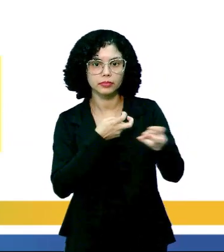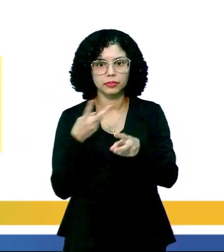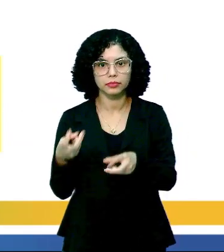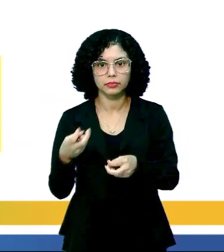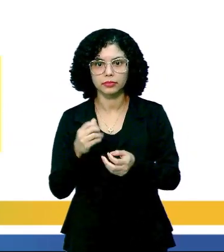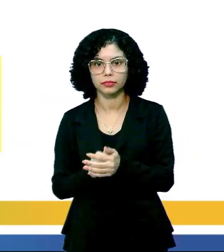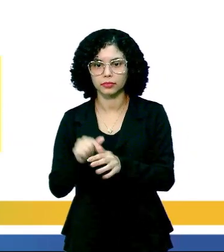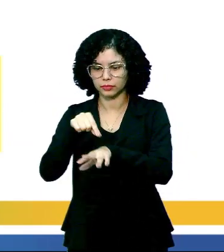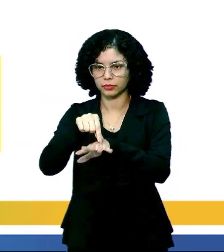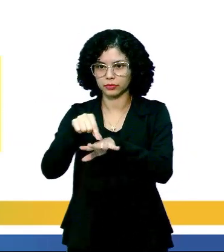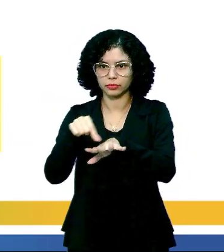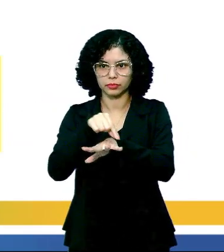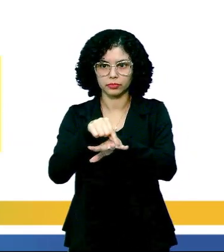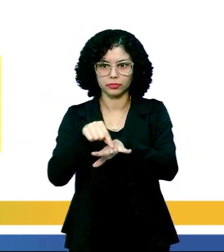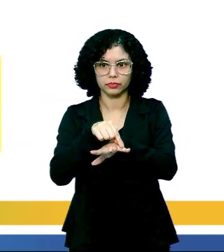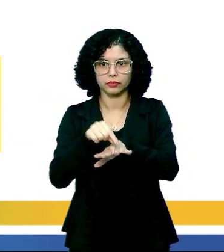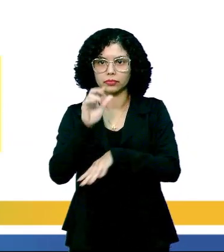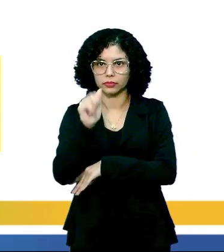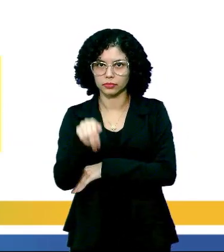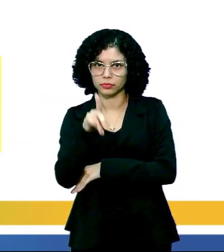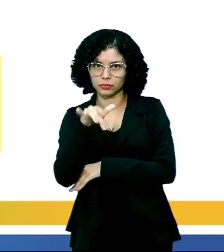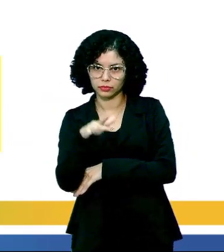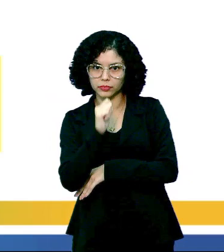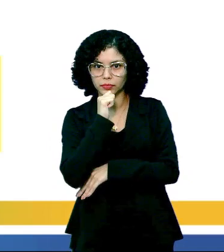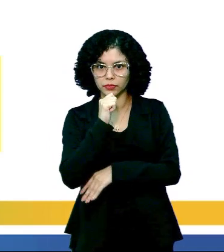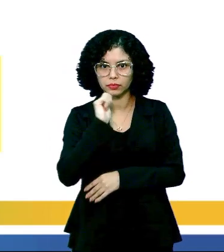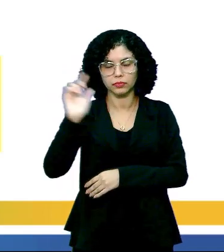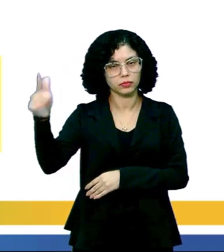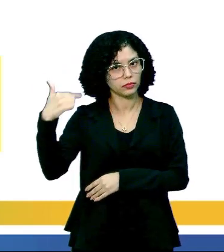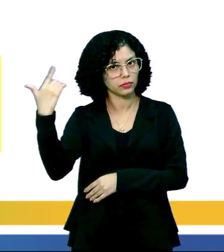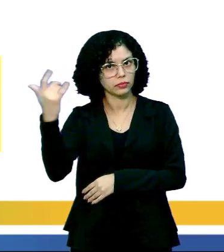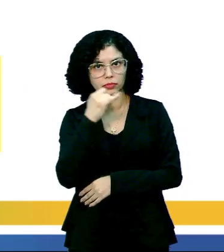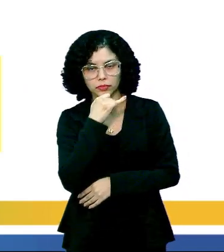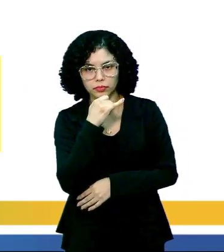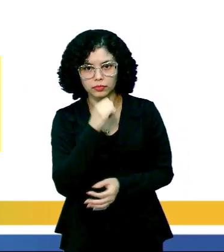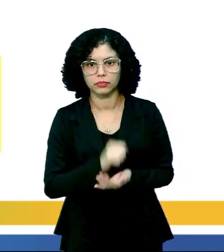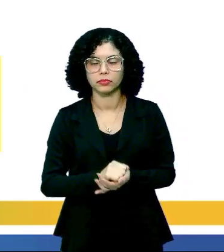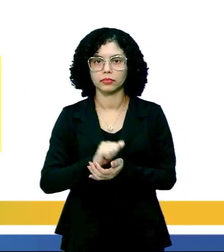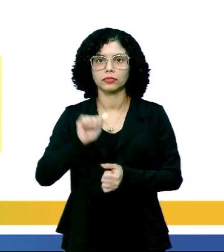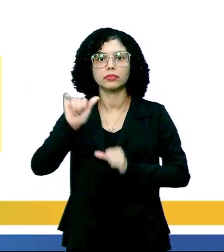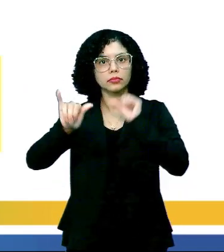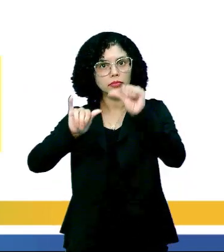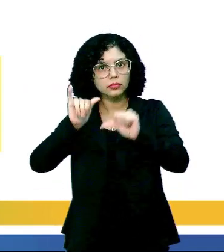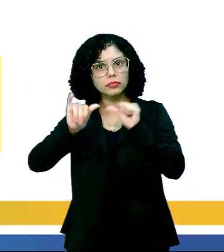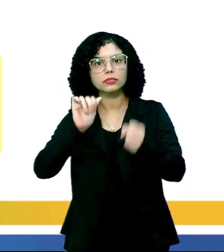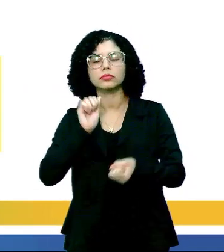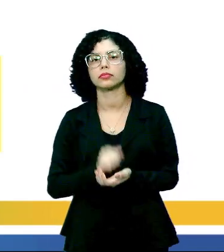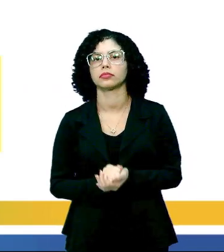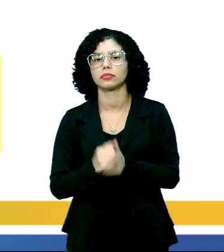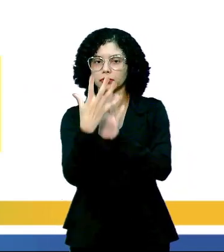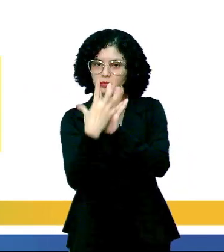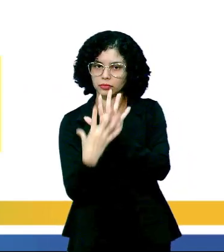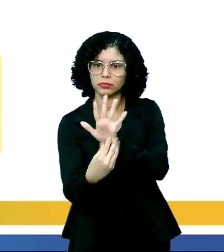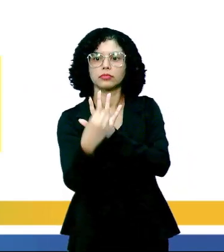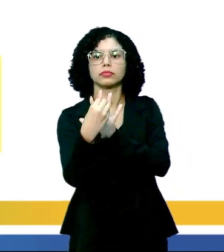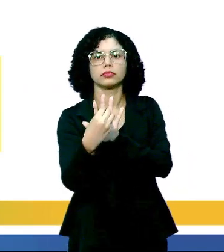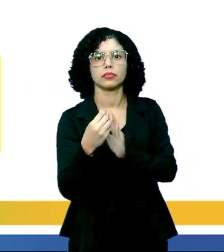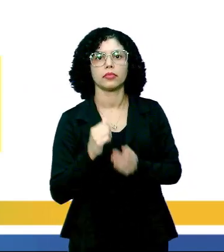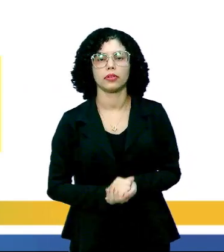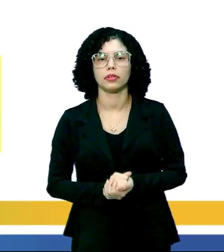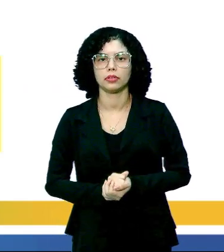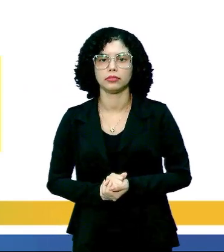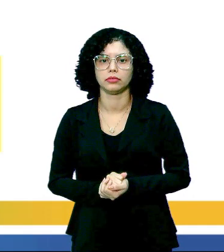marca de um anel. Então esse é um outro exemplo de uma radiação, de uma emissão de raios, né, de